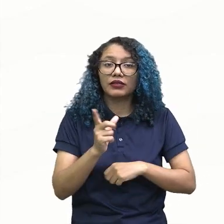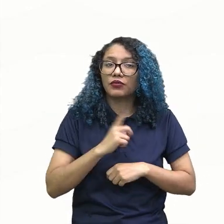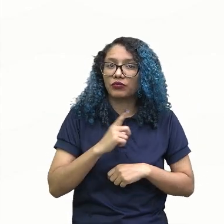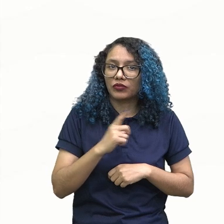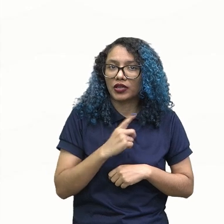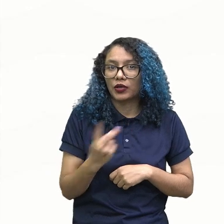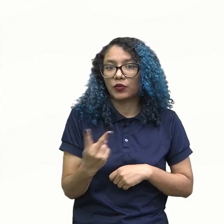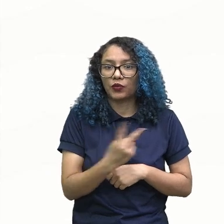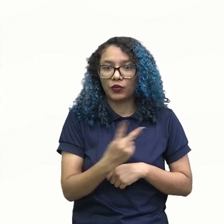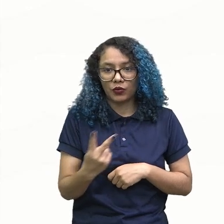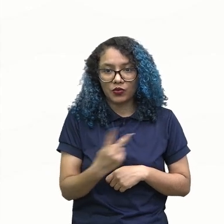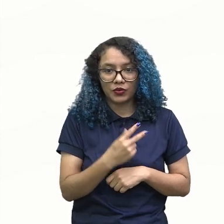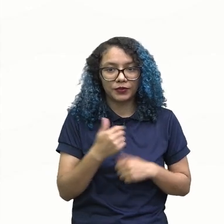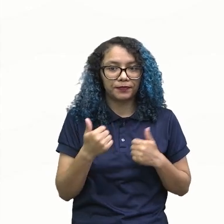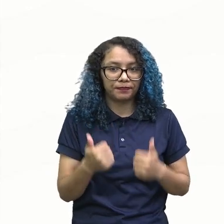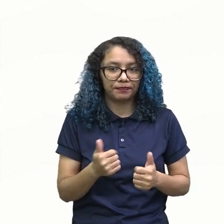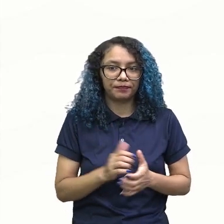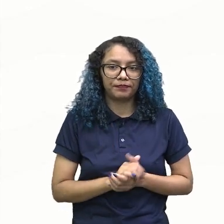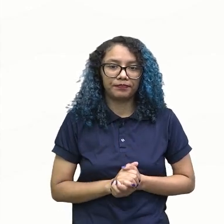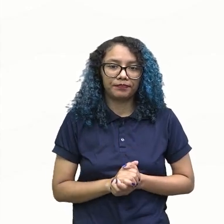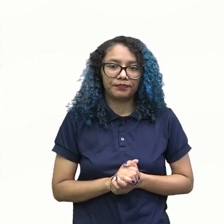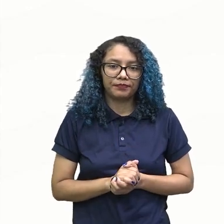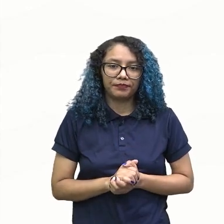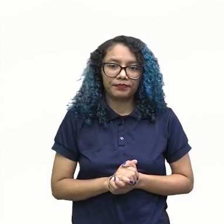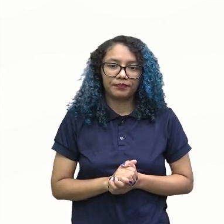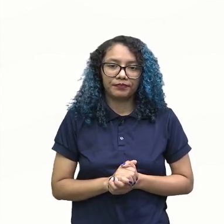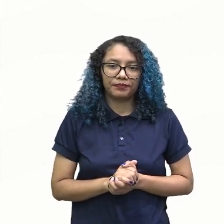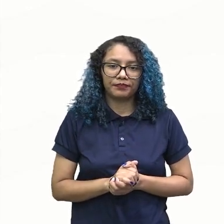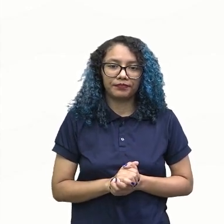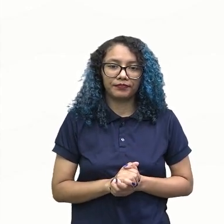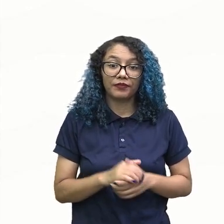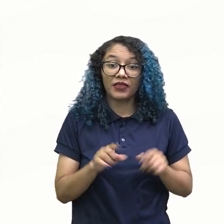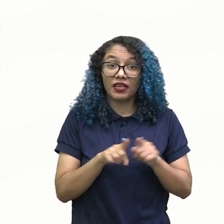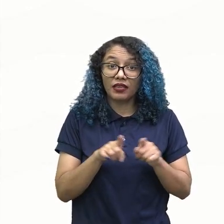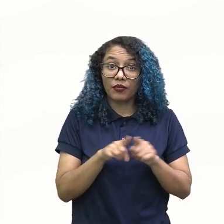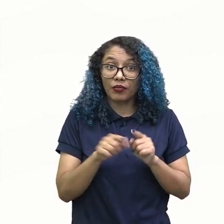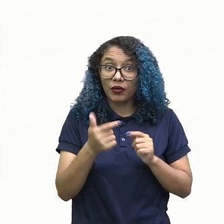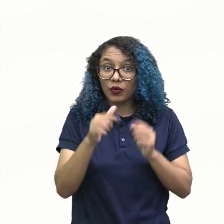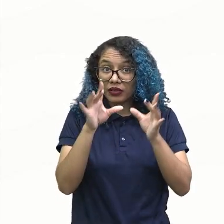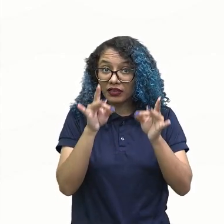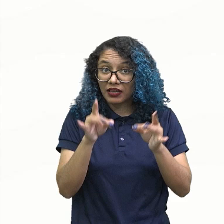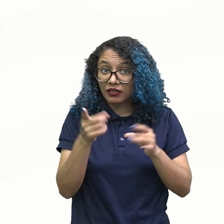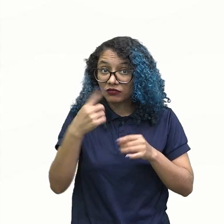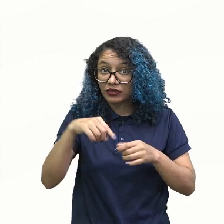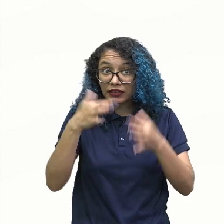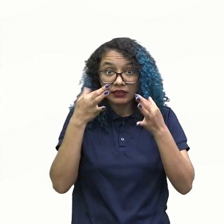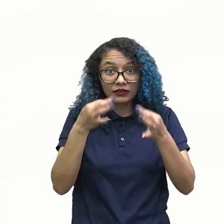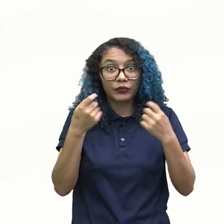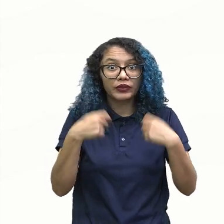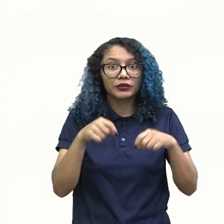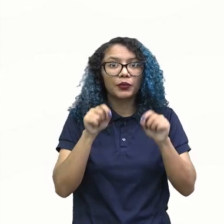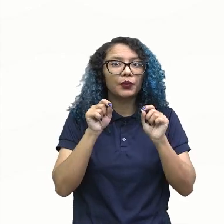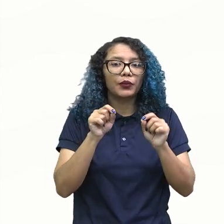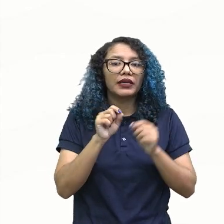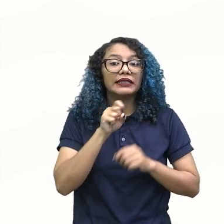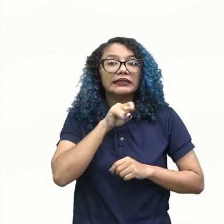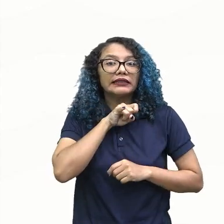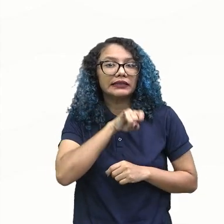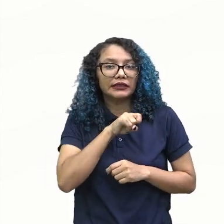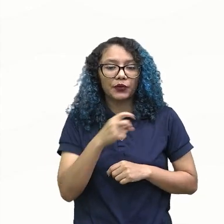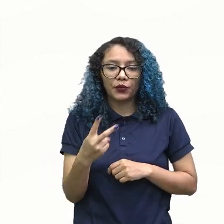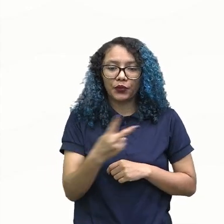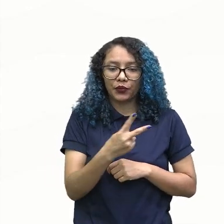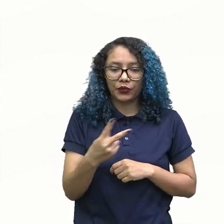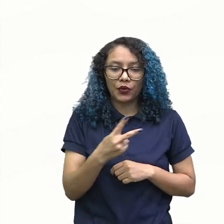elemento de B. Tudo bem? E há um outro detalhe que você deve estar muito atento. Quando esses dois conjuntos